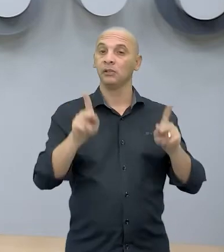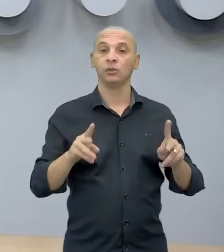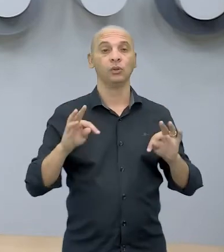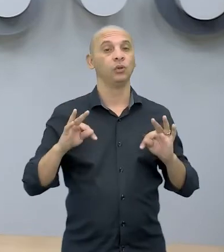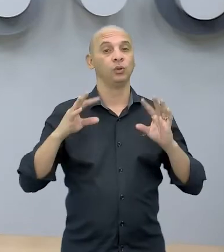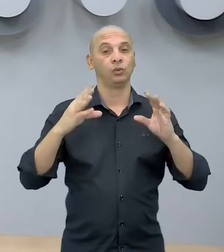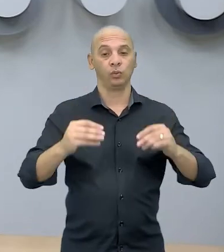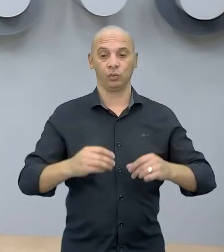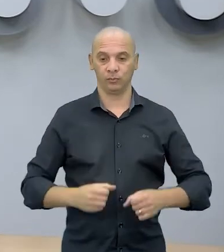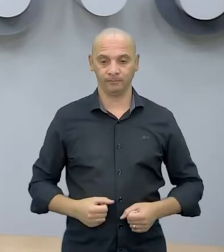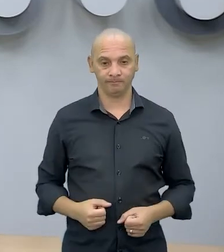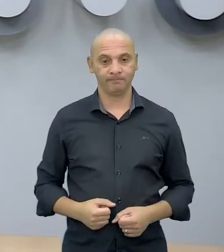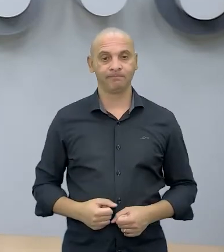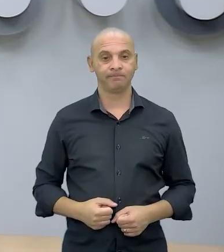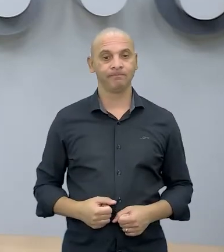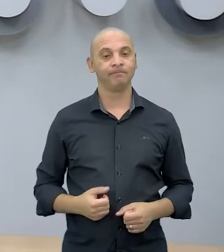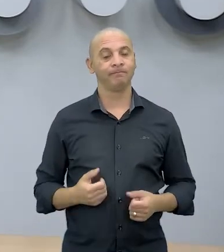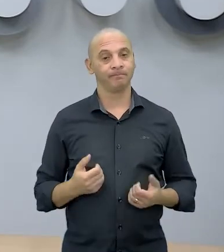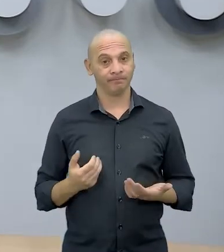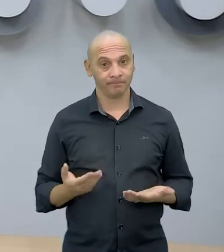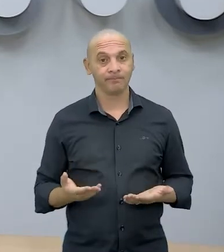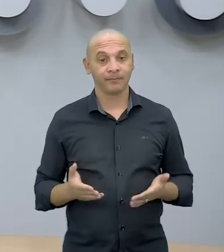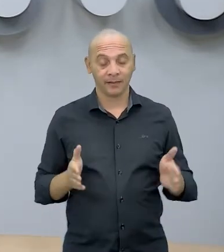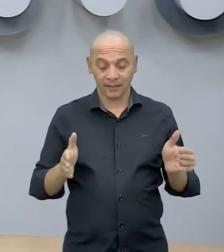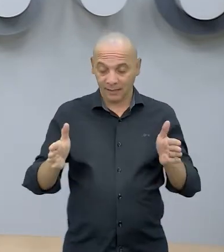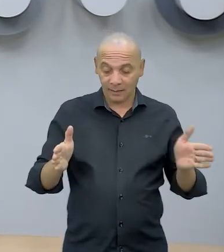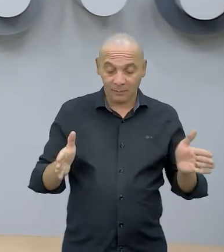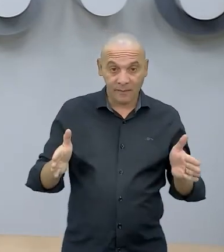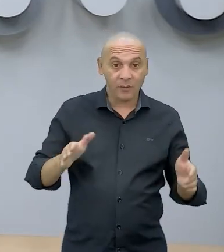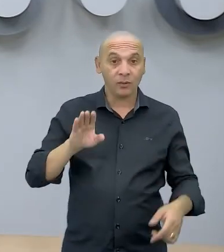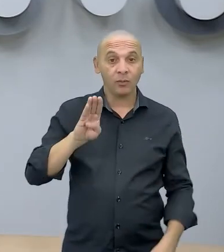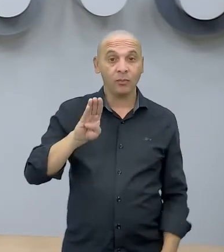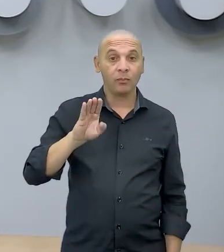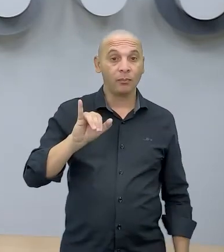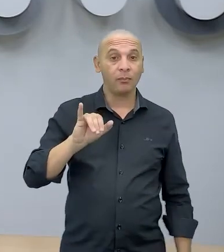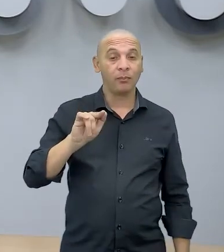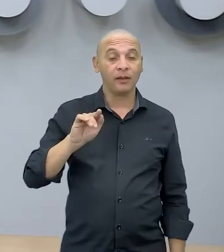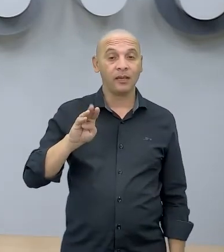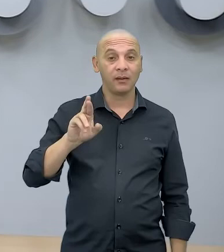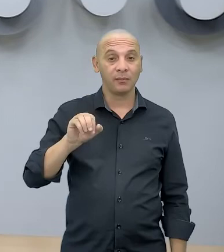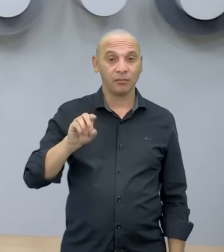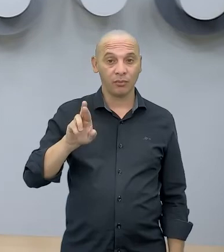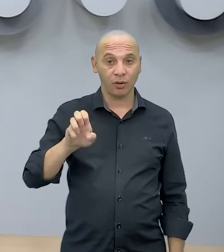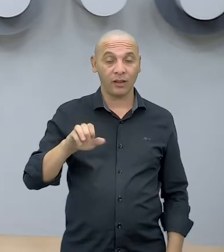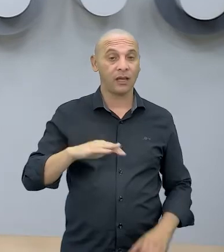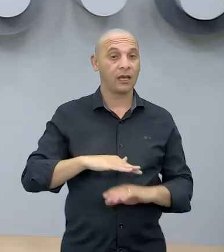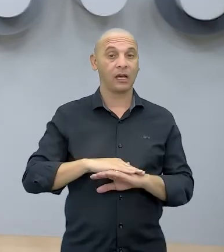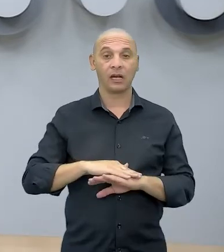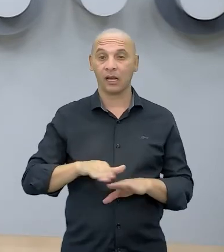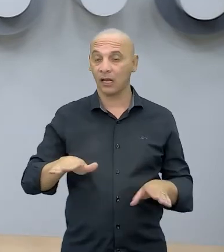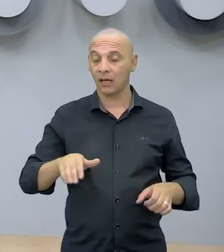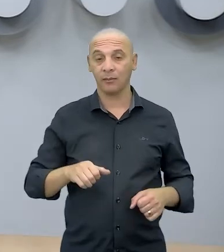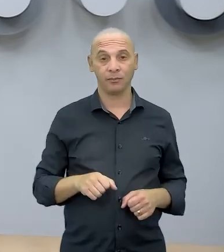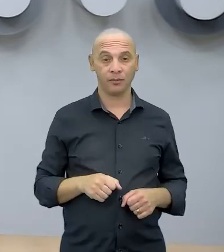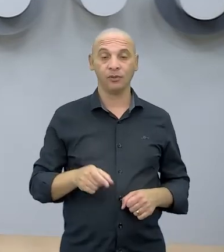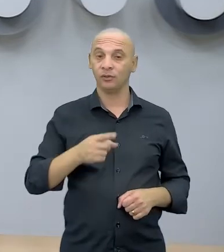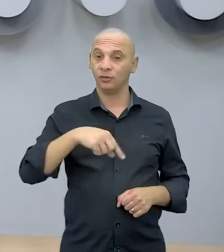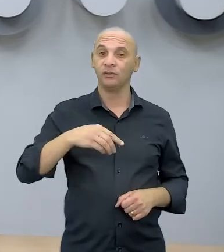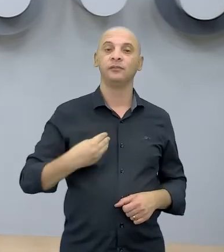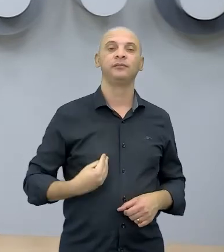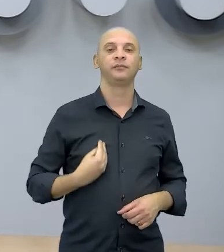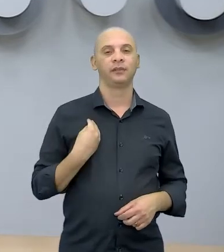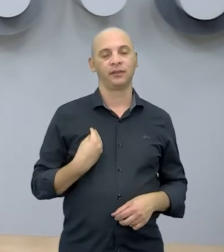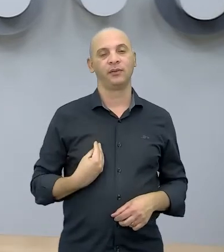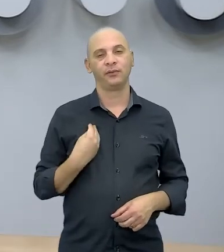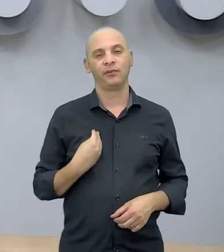interessante. Gente, a era do Big Brother acabou, diz ela. A gente vive, sim, ainda